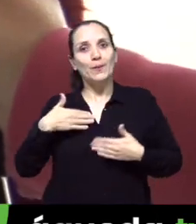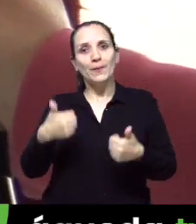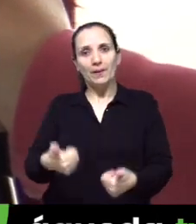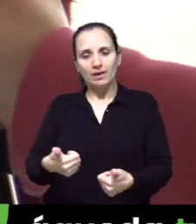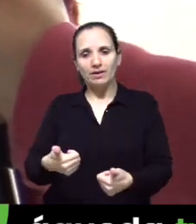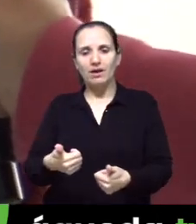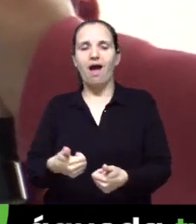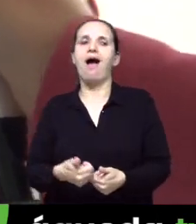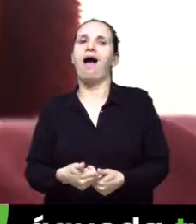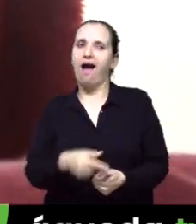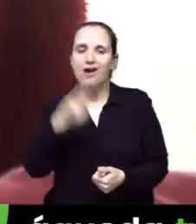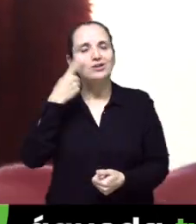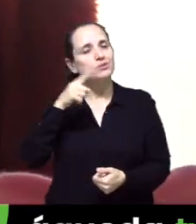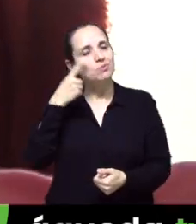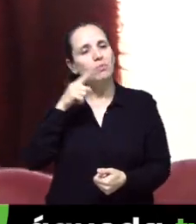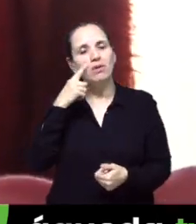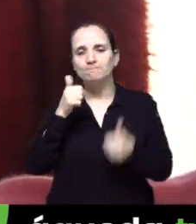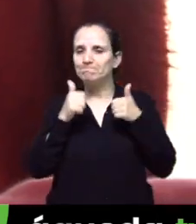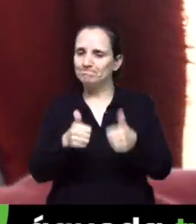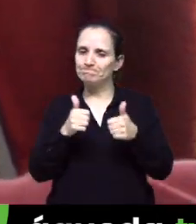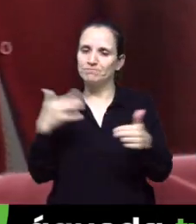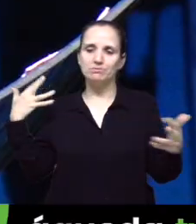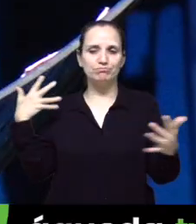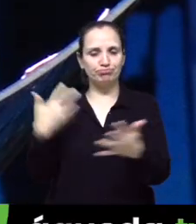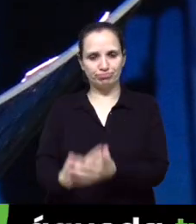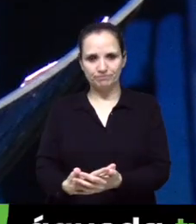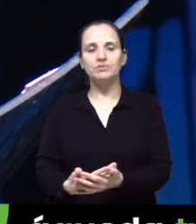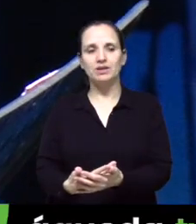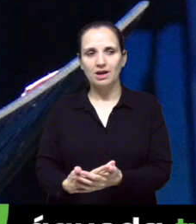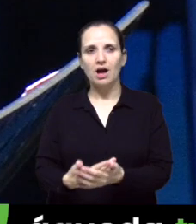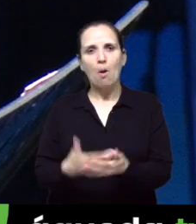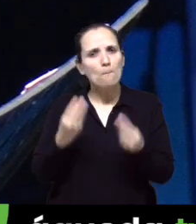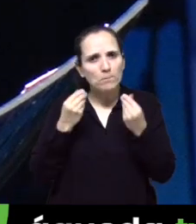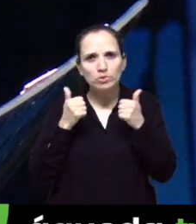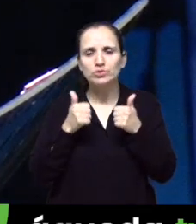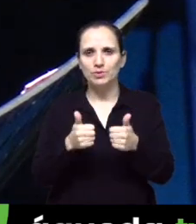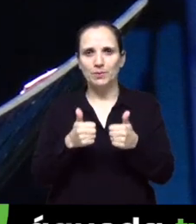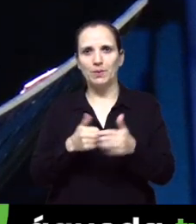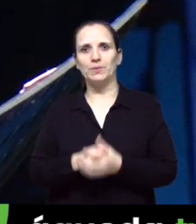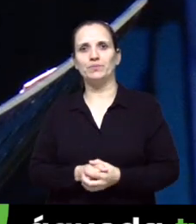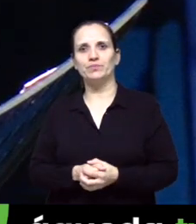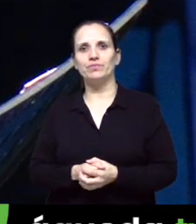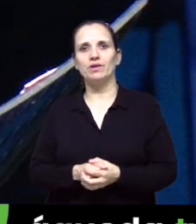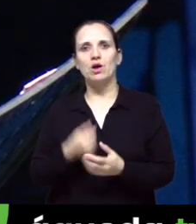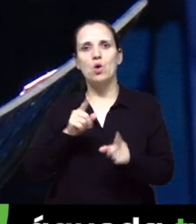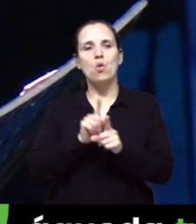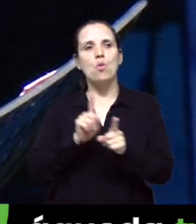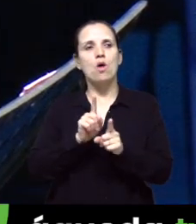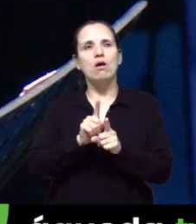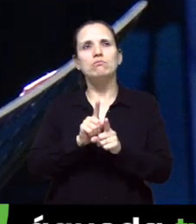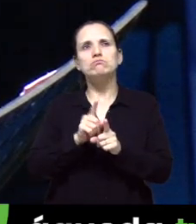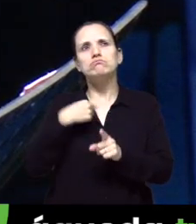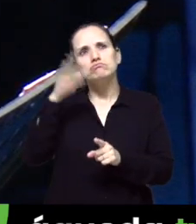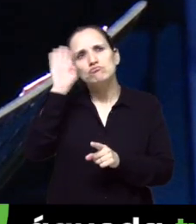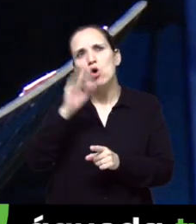ter chegado até aqui. É, foi muito bom. Ao saber que lá iam pôr o meu nome, para